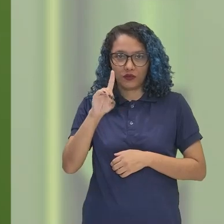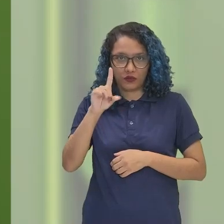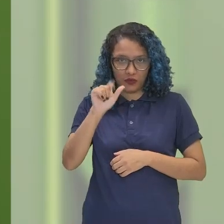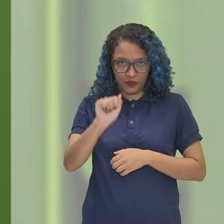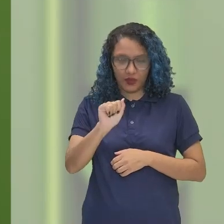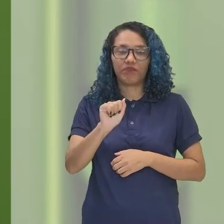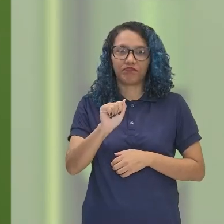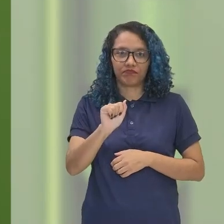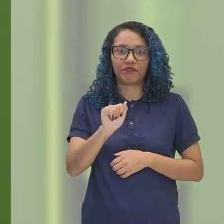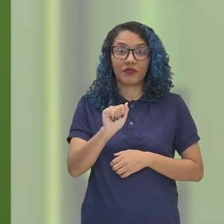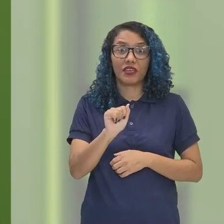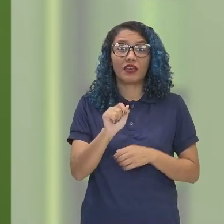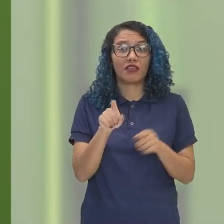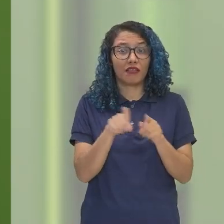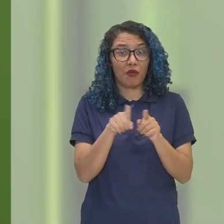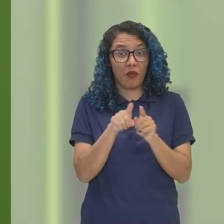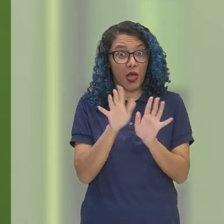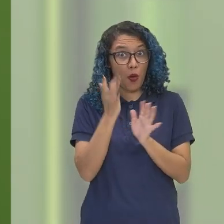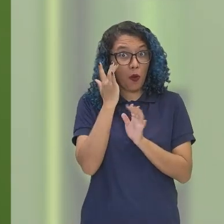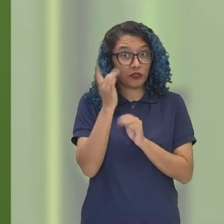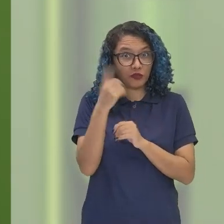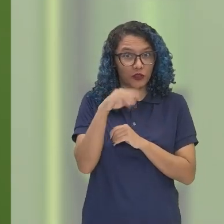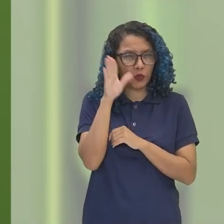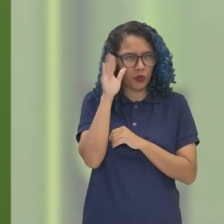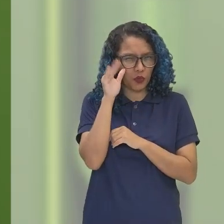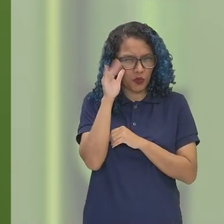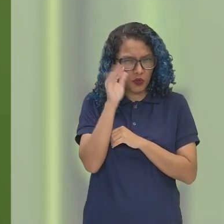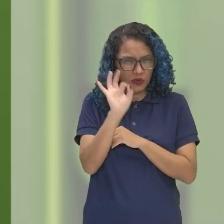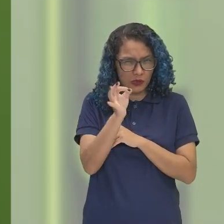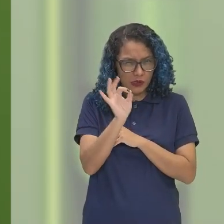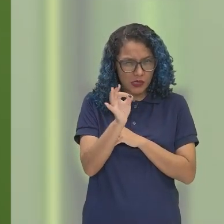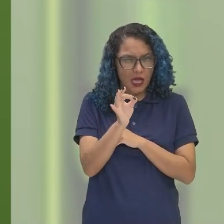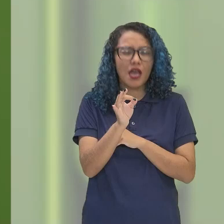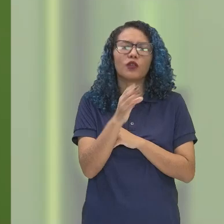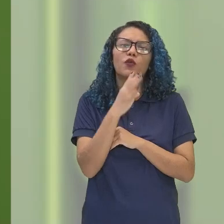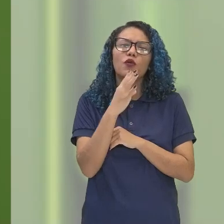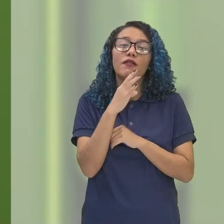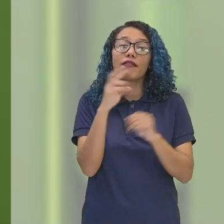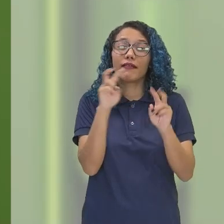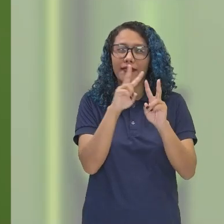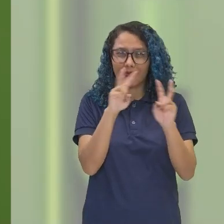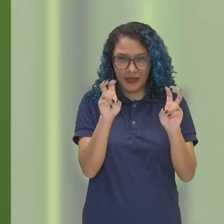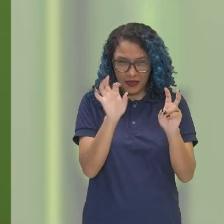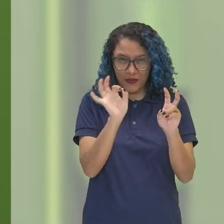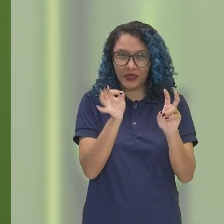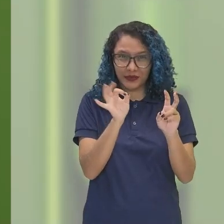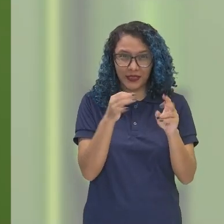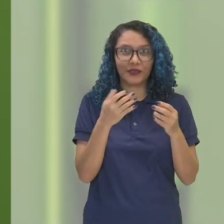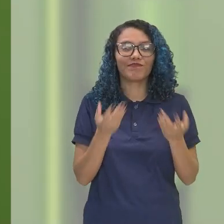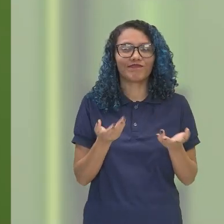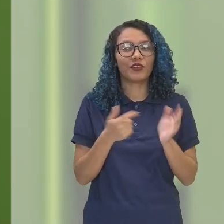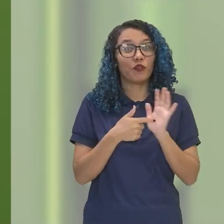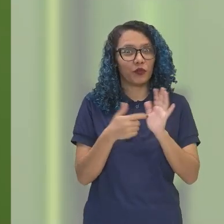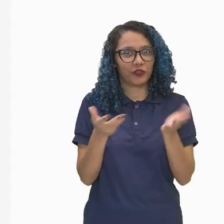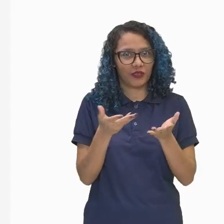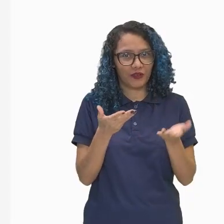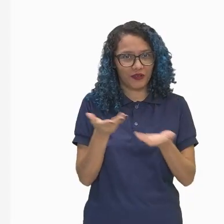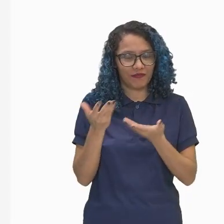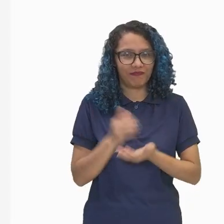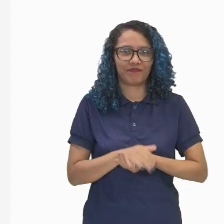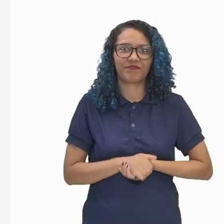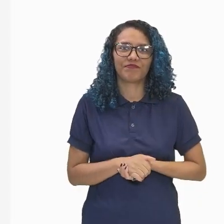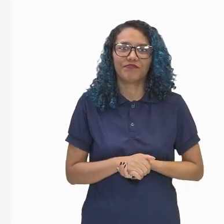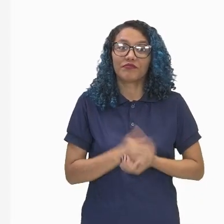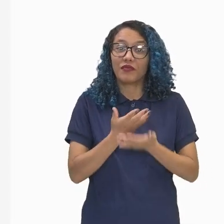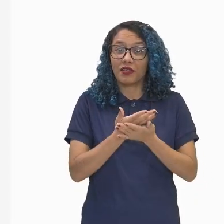e acredito que vocês estejam curiosos para saber qual o tema desta aula. Vamos lá conferir?